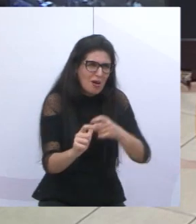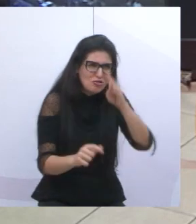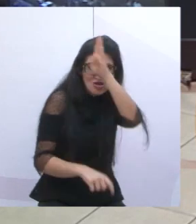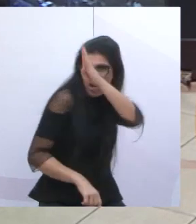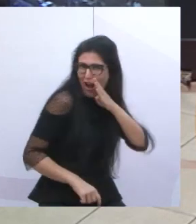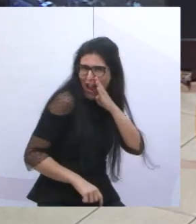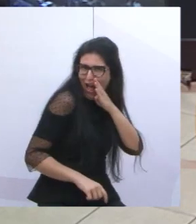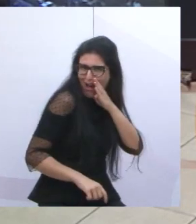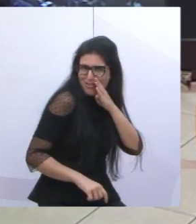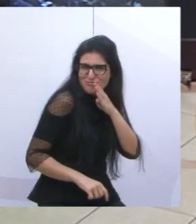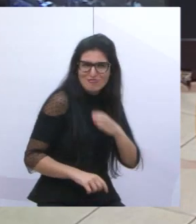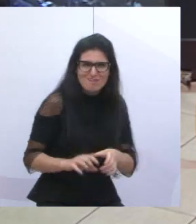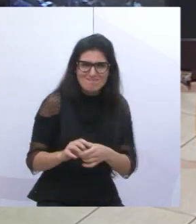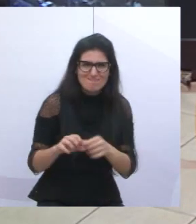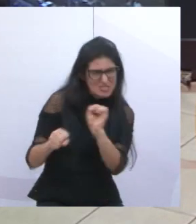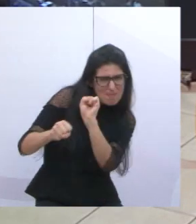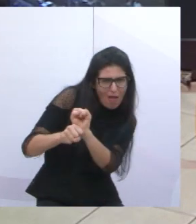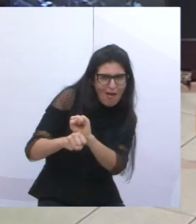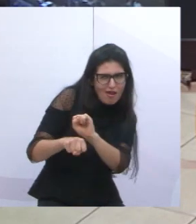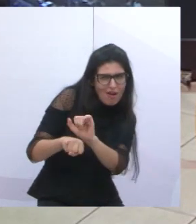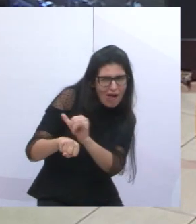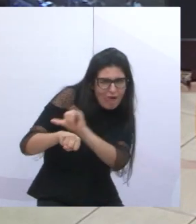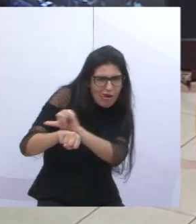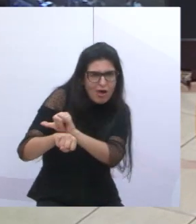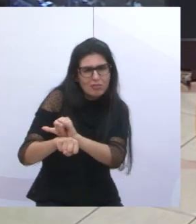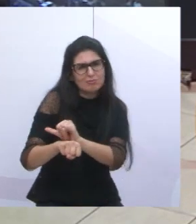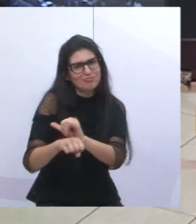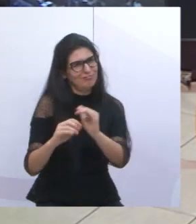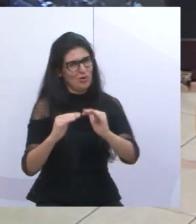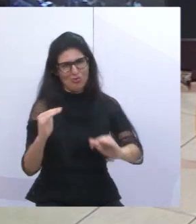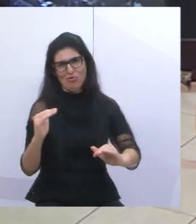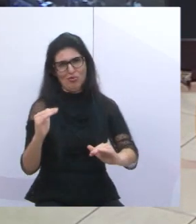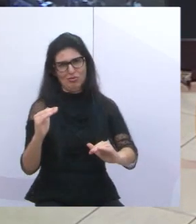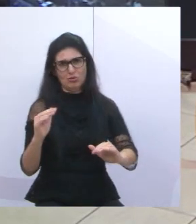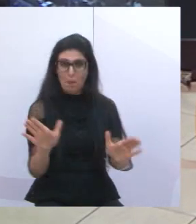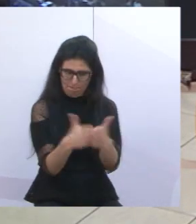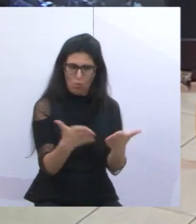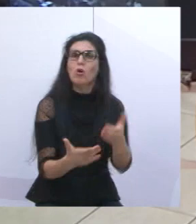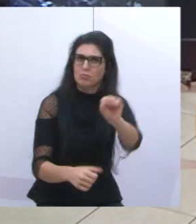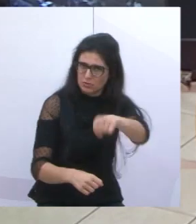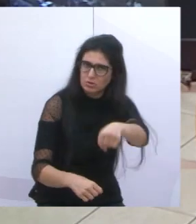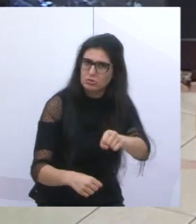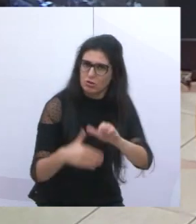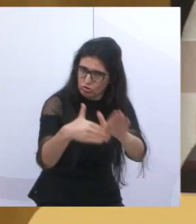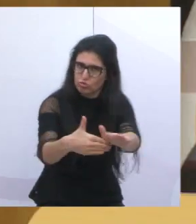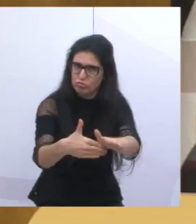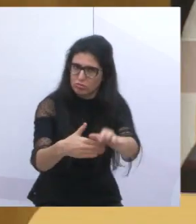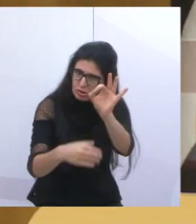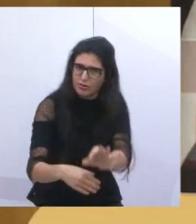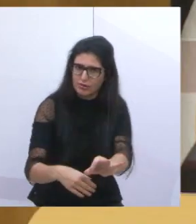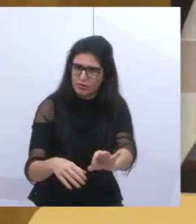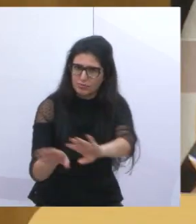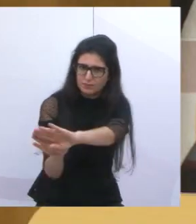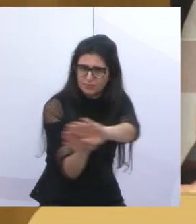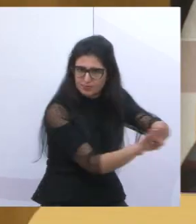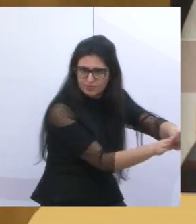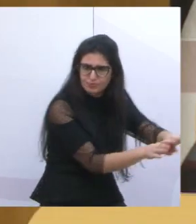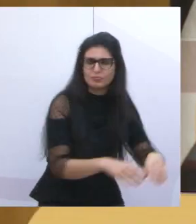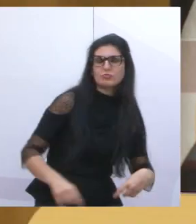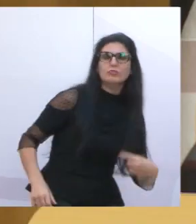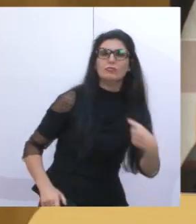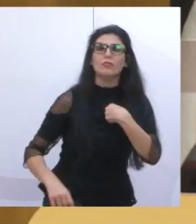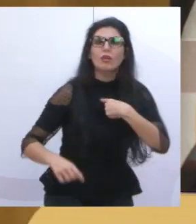Quero falar sobre esse projeto aqui e me causa muita preocupação, porque talvez aqui